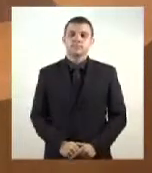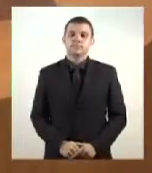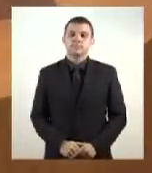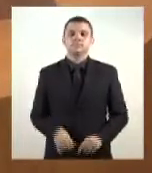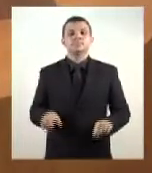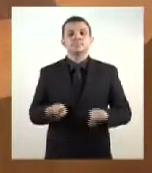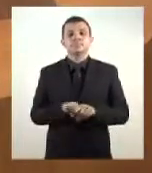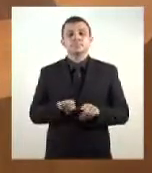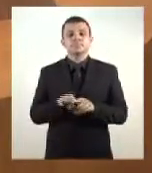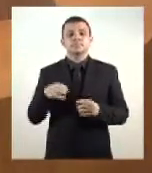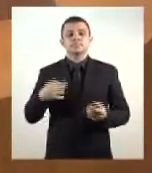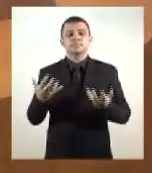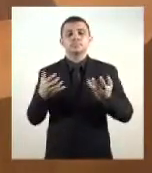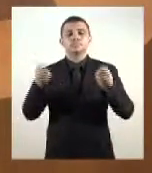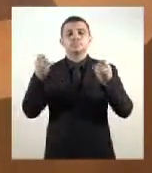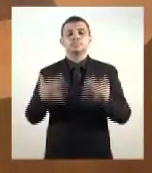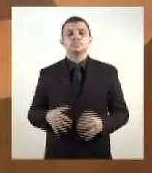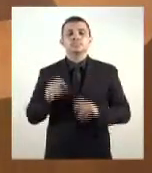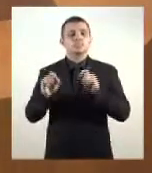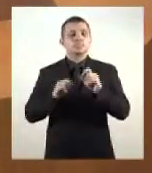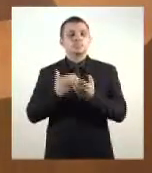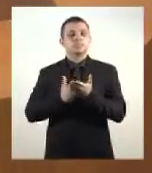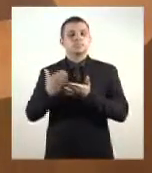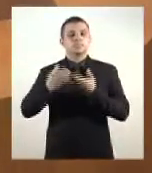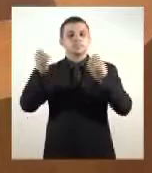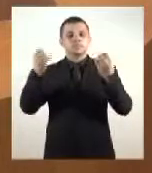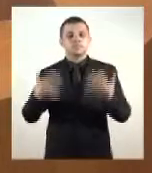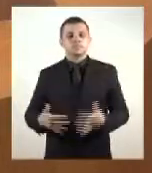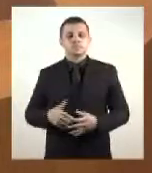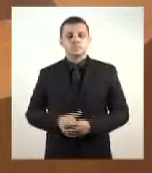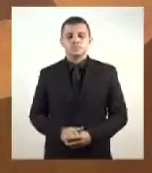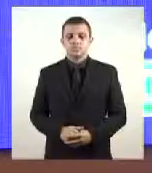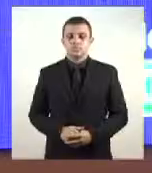quero iniciar as minhas palavras